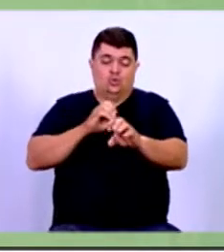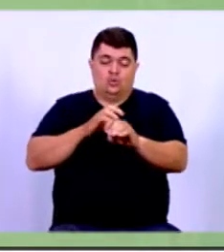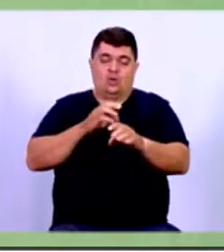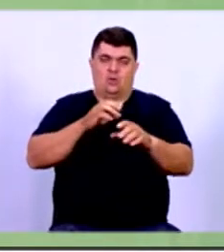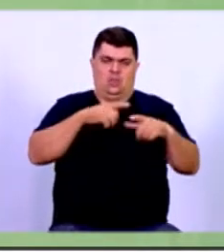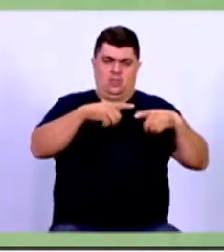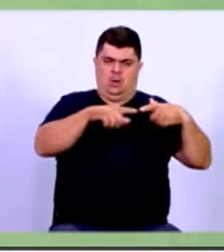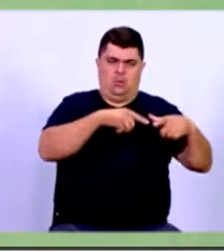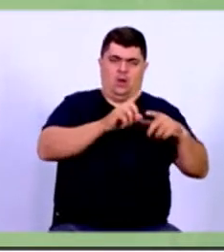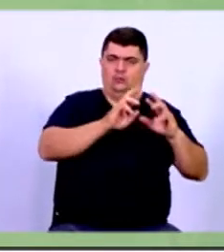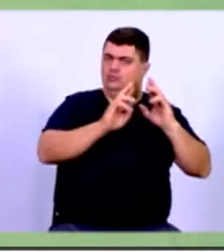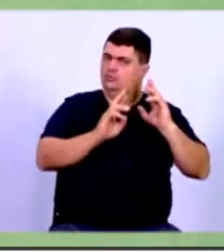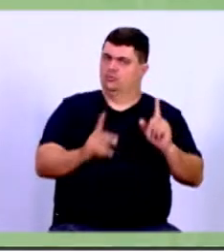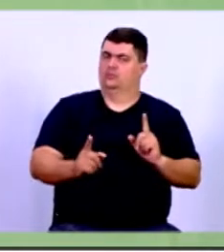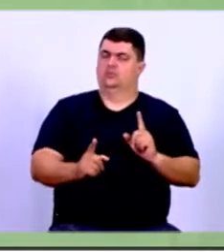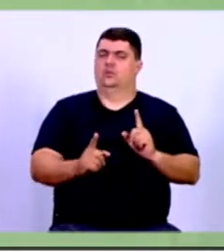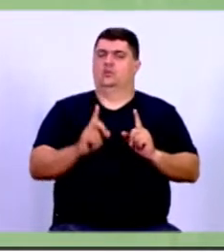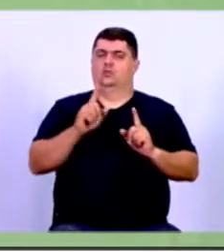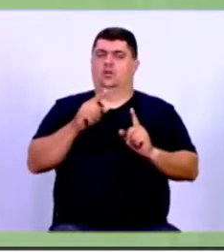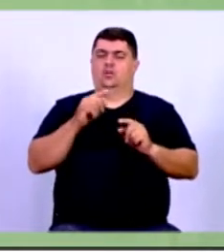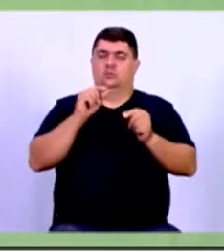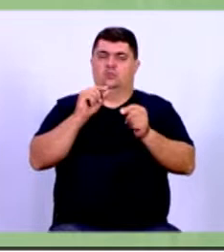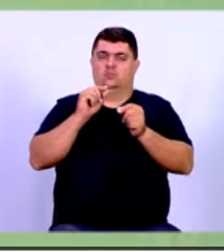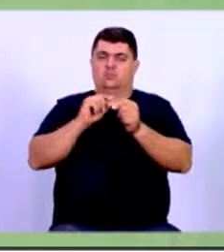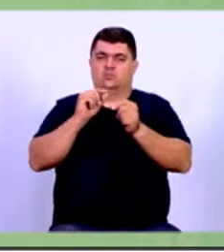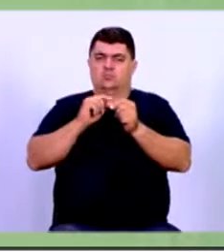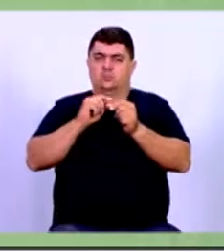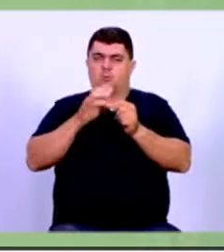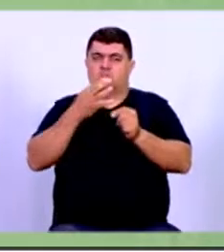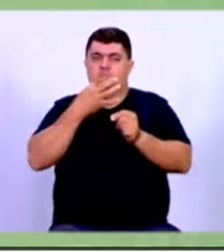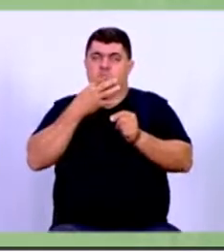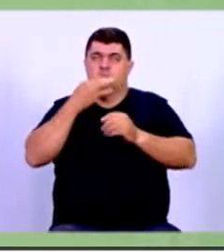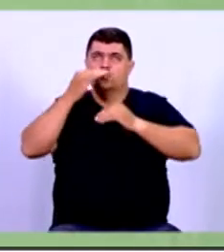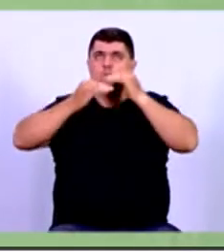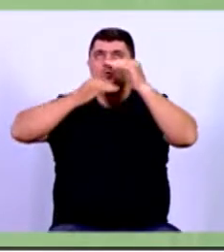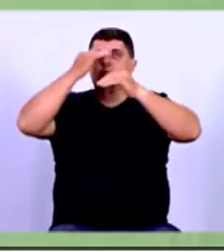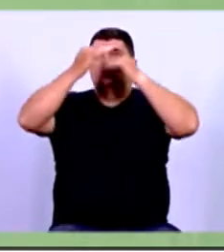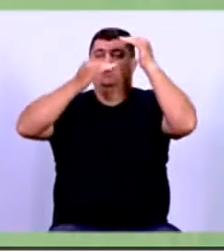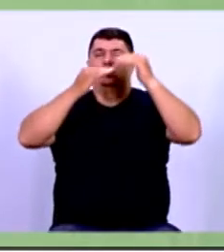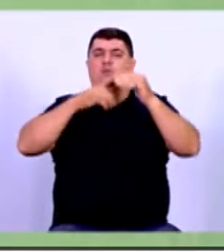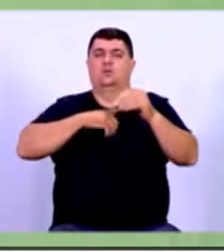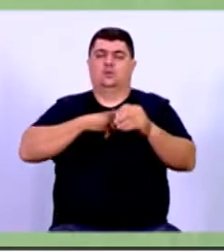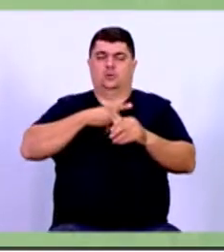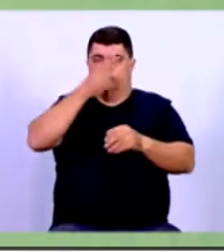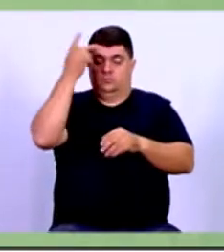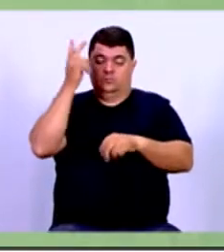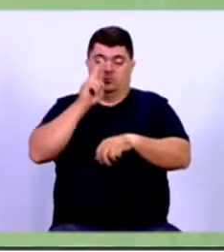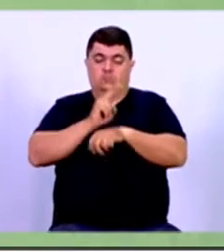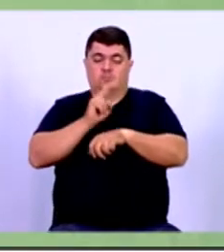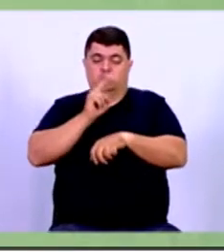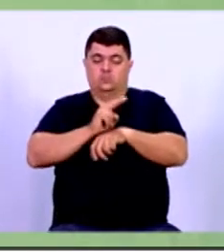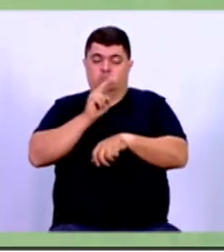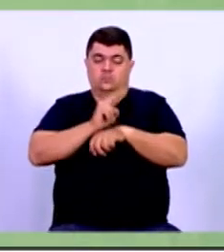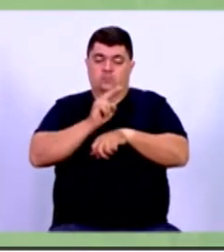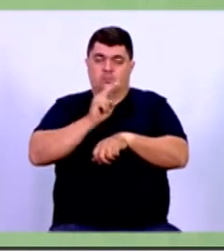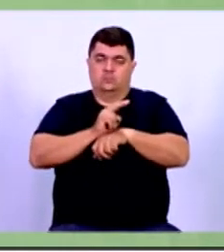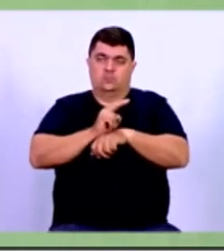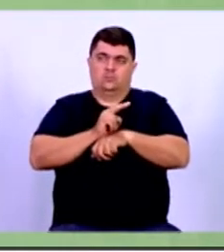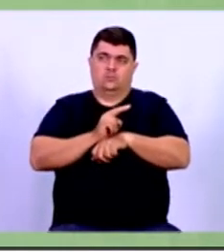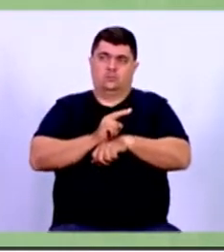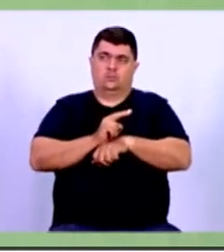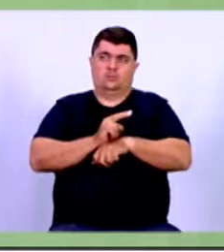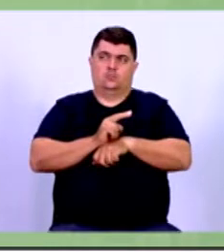dele visa construir o conhecimento. Ele vai ser supervisionado, porque